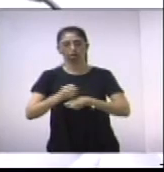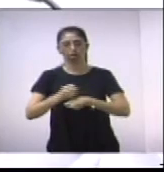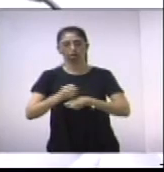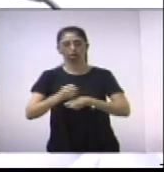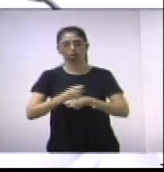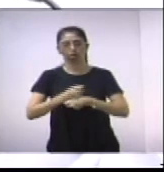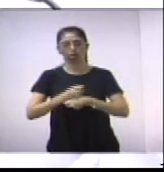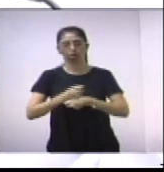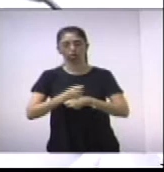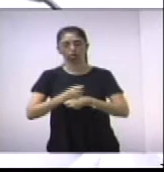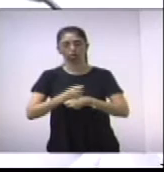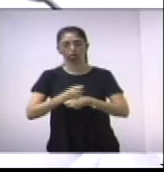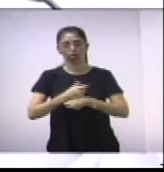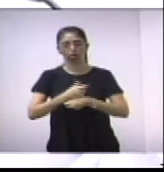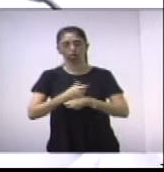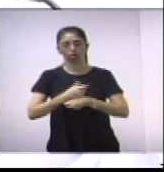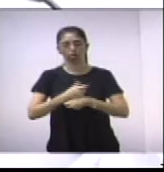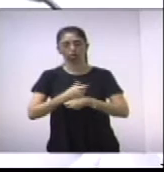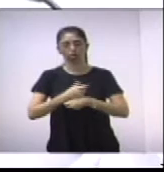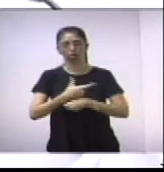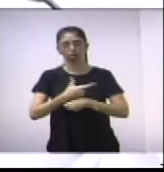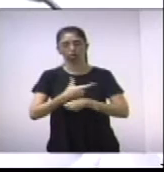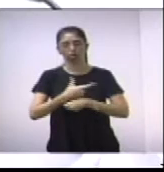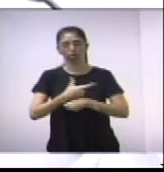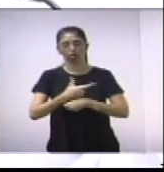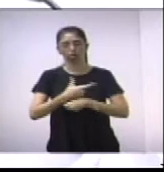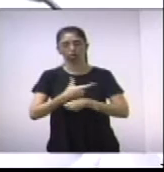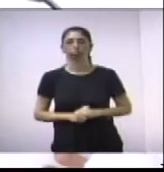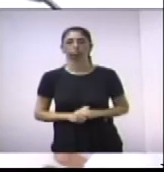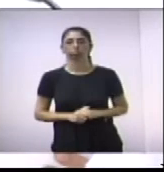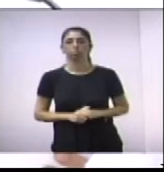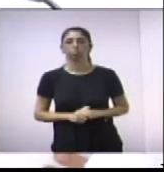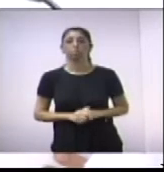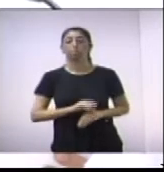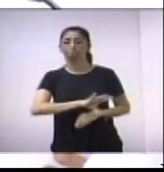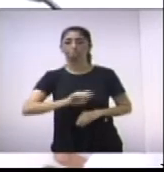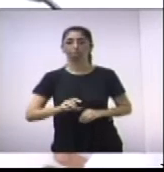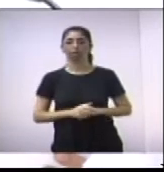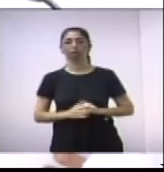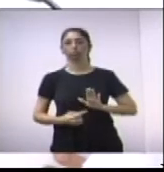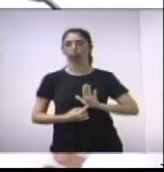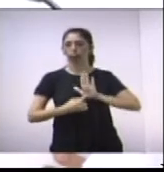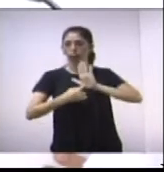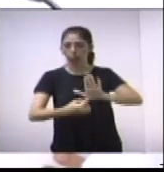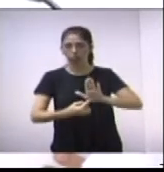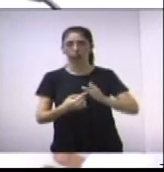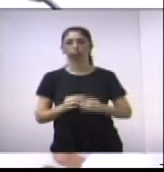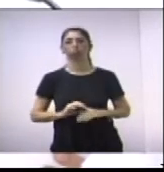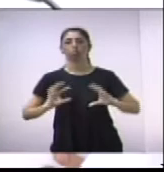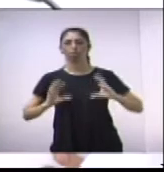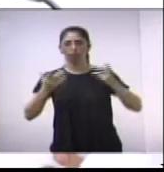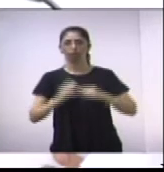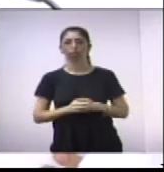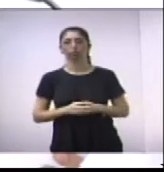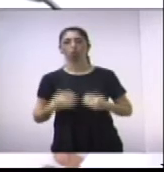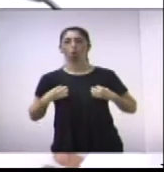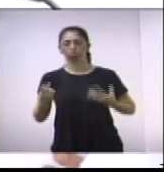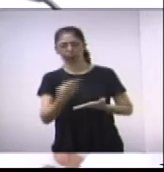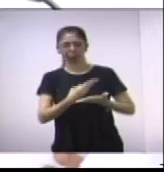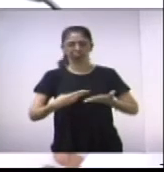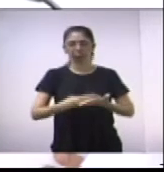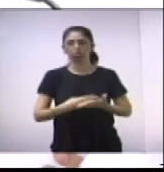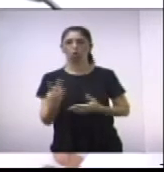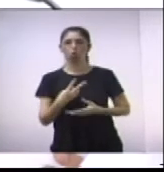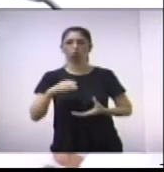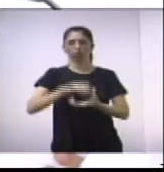do casal de mestre sala porta-bandeira com fantasia na cor oficial de cada show nada mais é que o desenho da roupa do casal de mestre